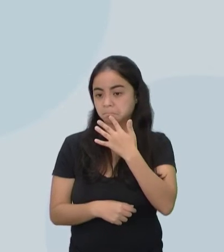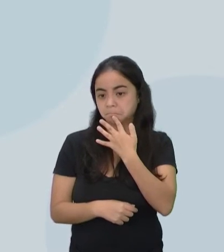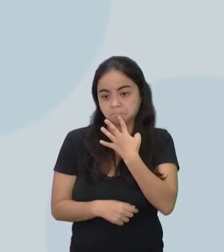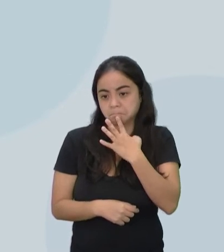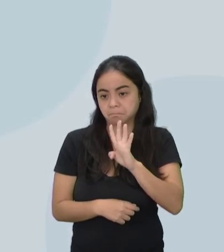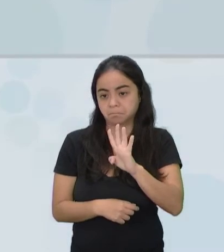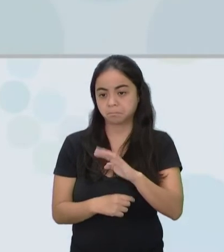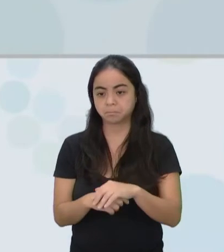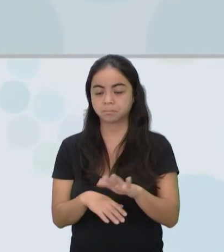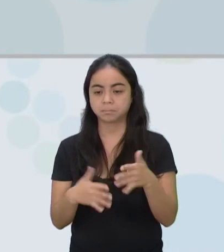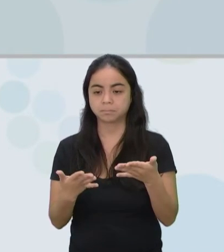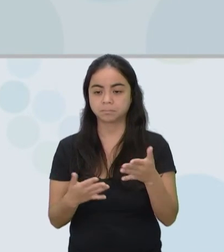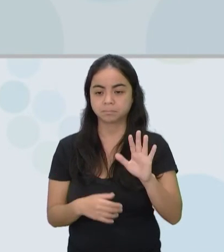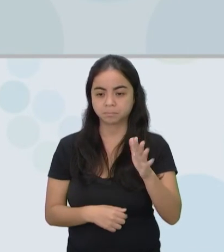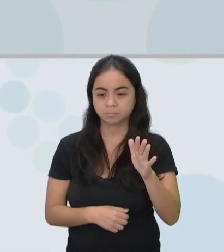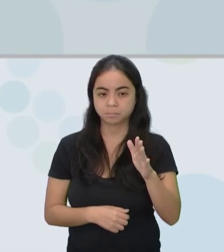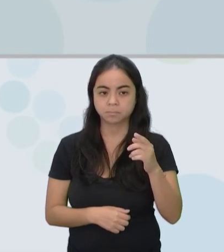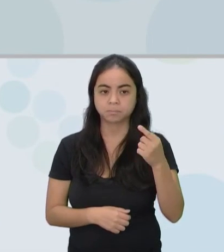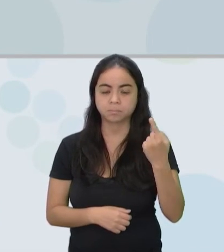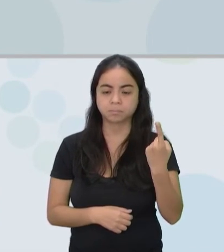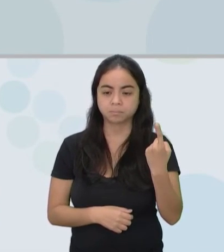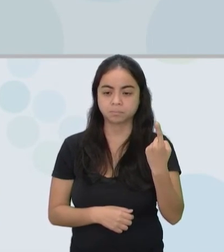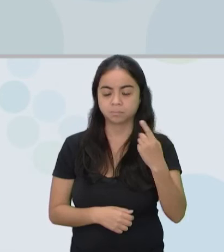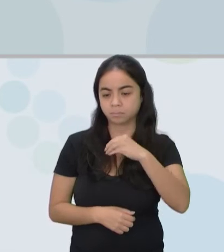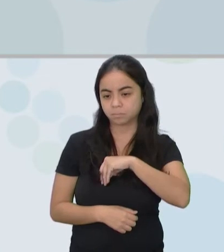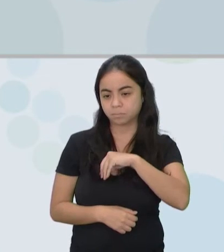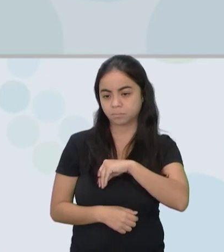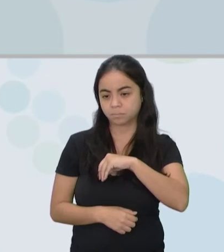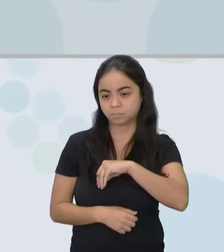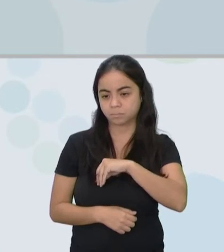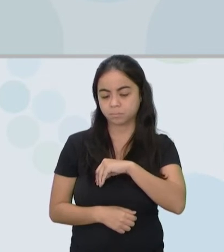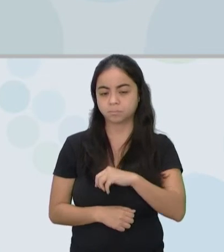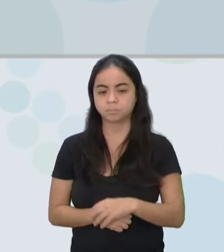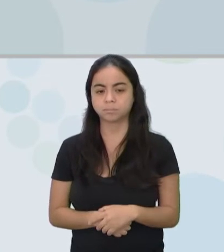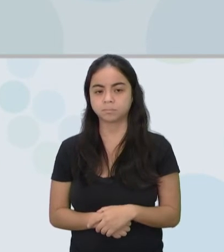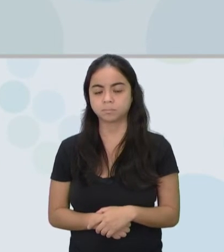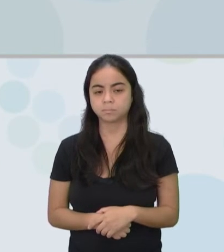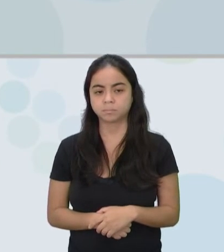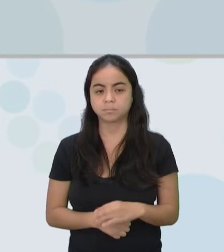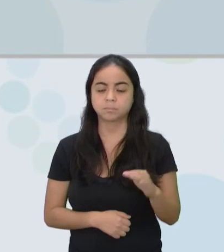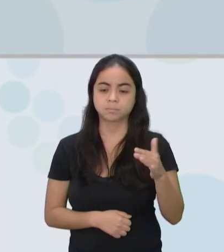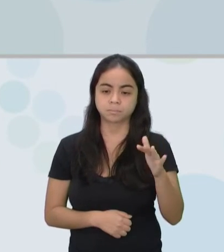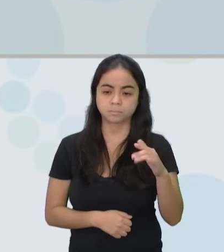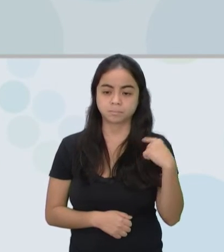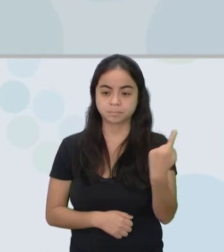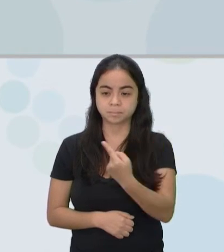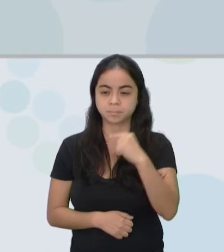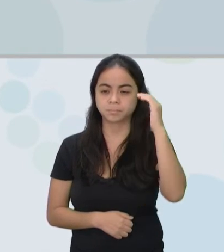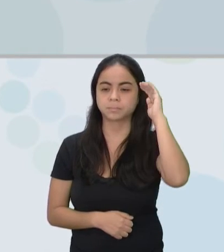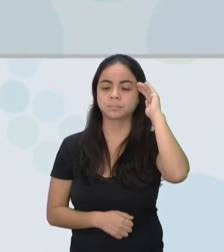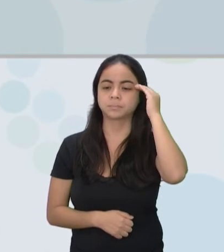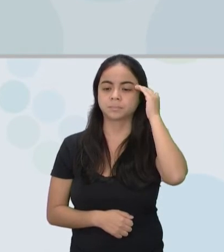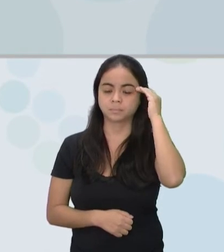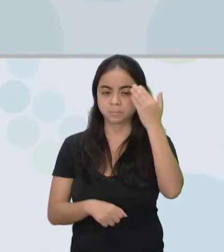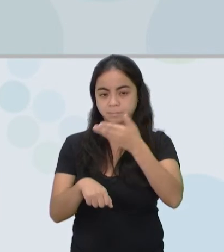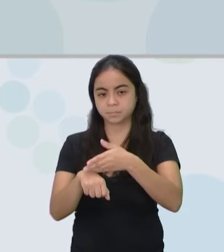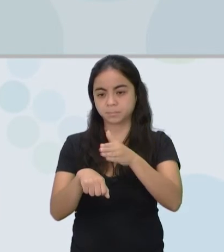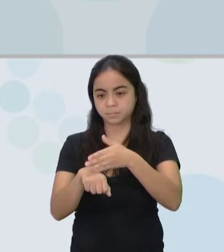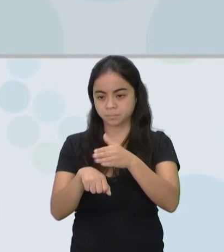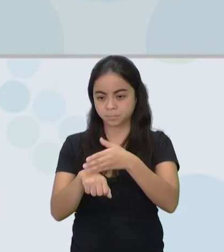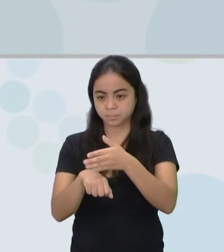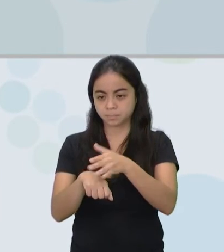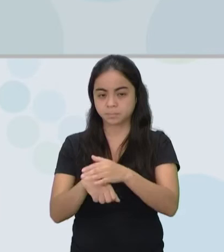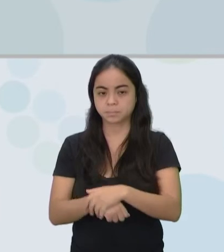gente vai colocar aí um salário mínimo ou menos que um salário mínimo, mais ou menos para a gente poder pensar aí